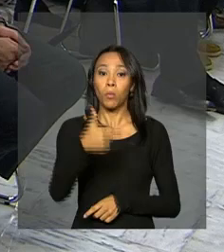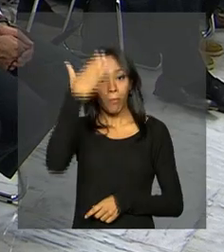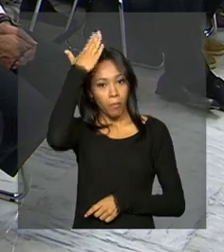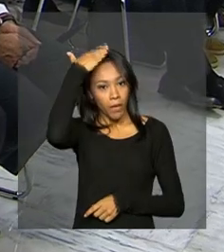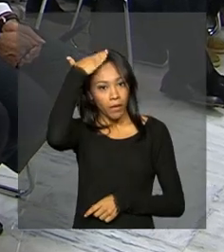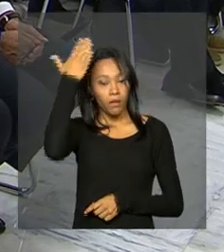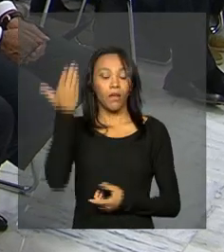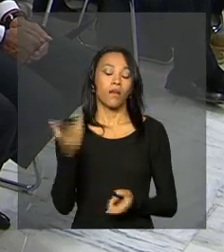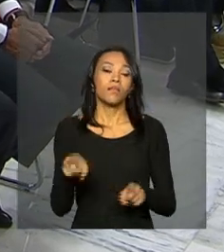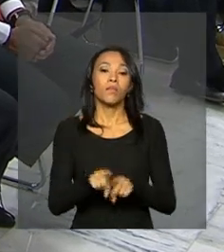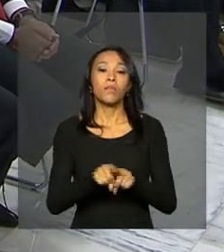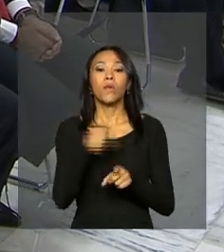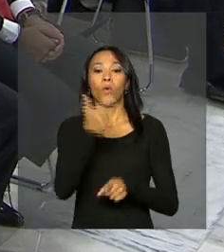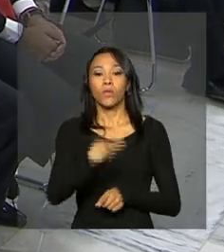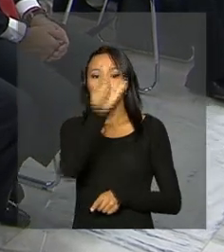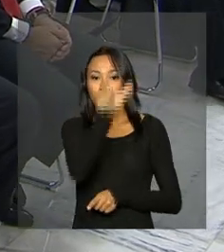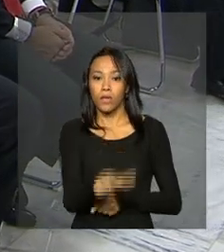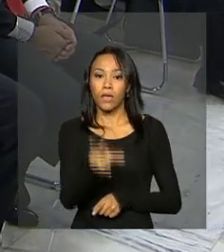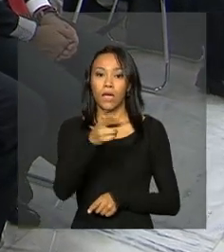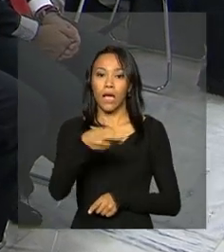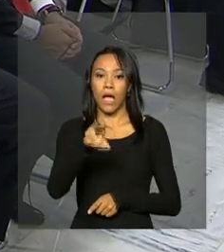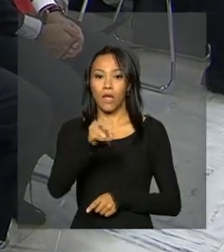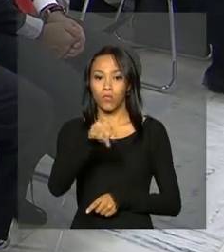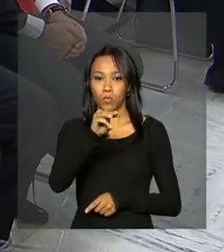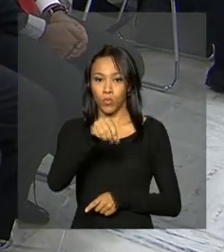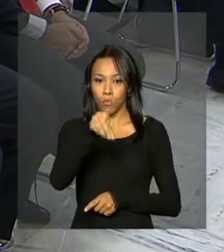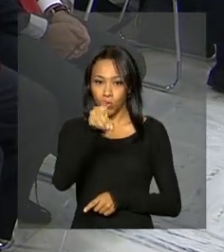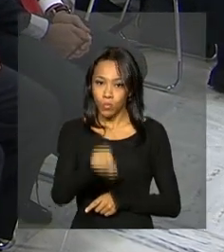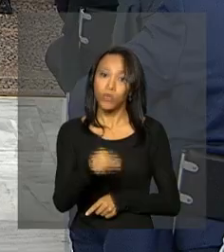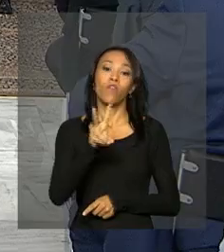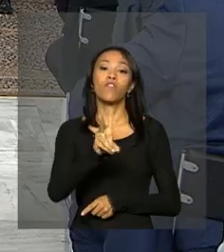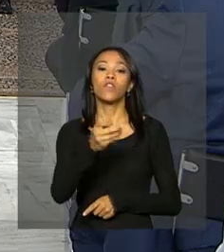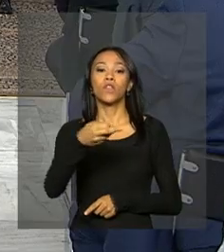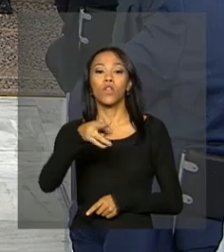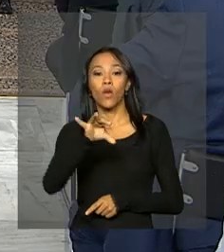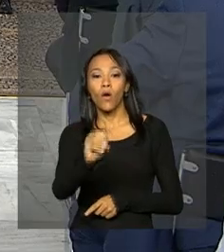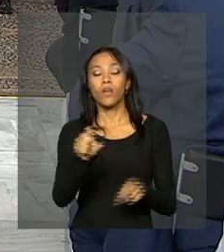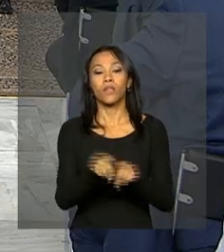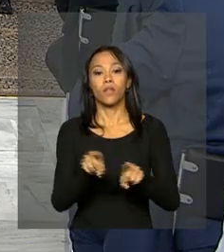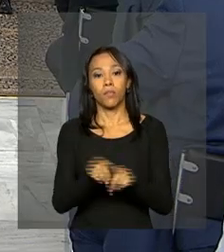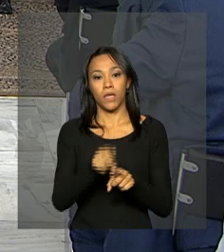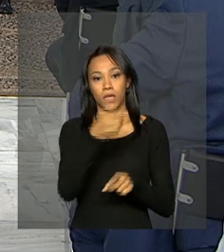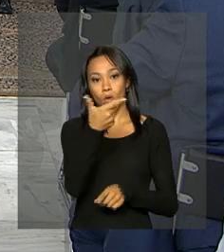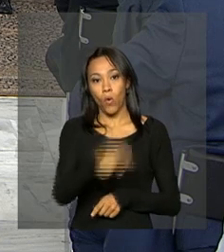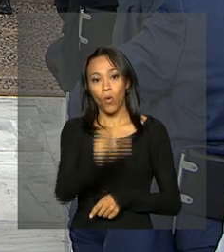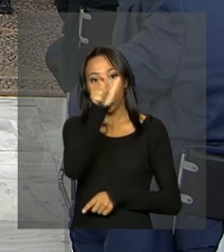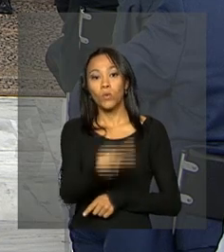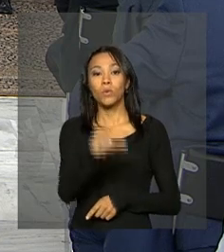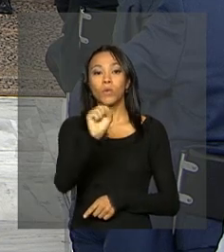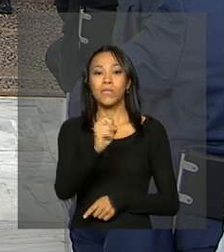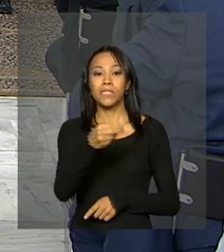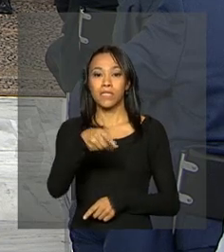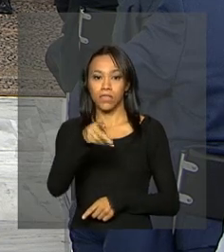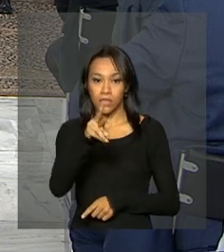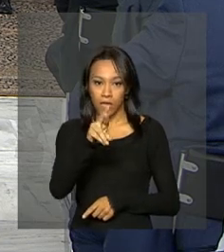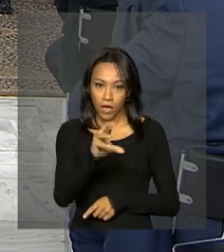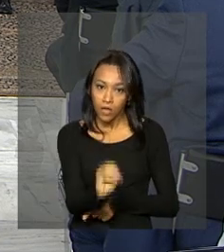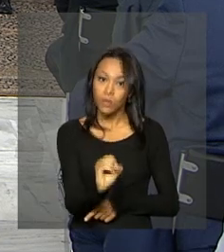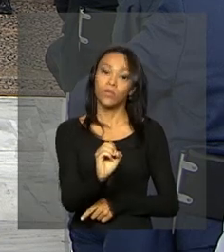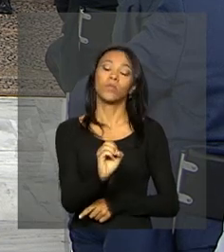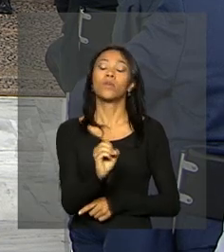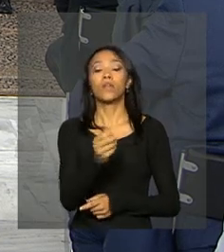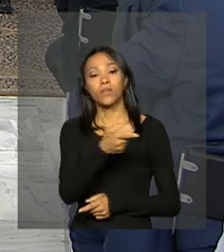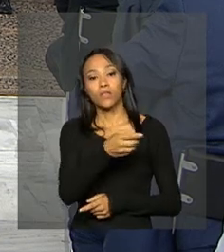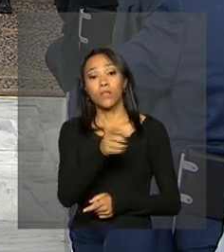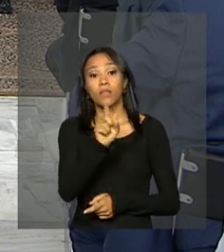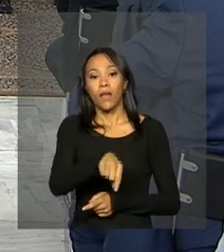Paranaense, Raimundo Dias Viana, do Vitória, Sandro Luiz Palaoro, do Chapecoense, Wilfredo